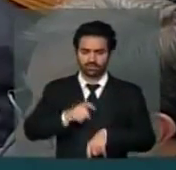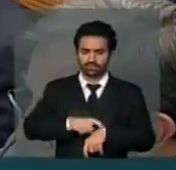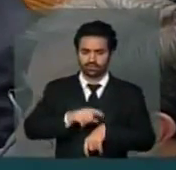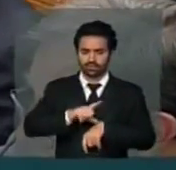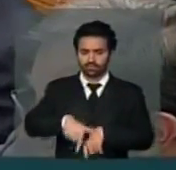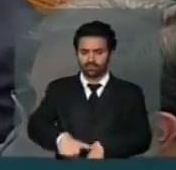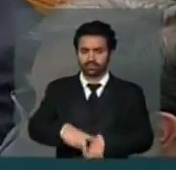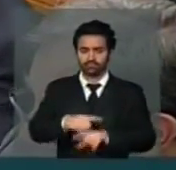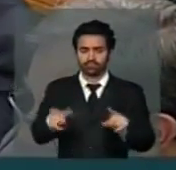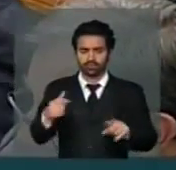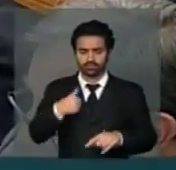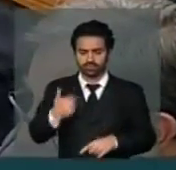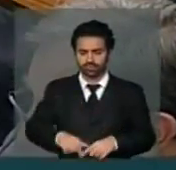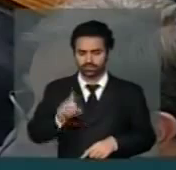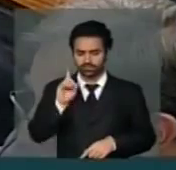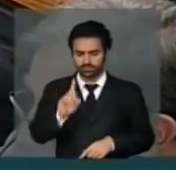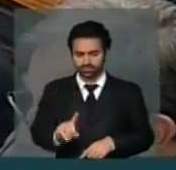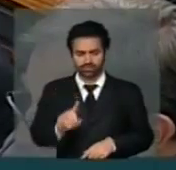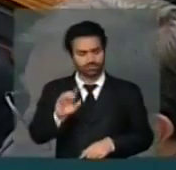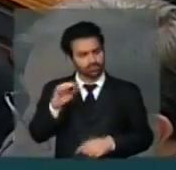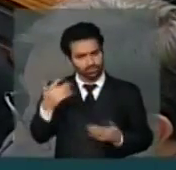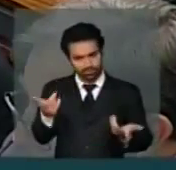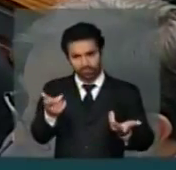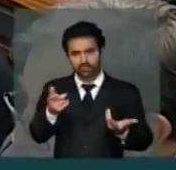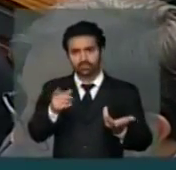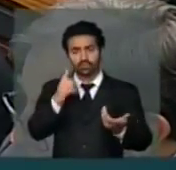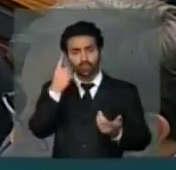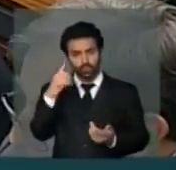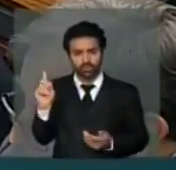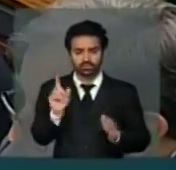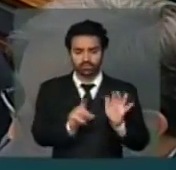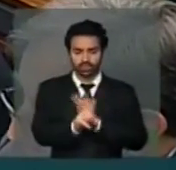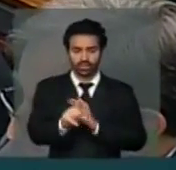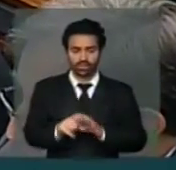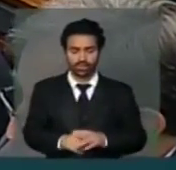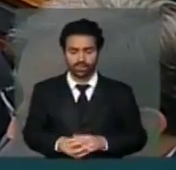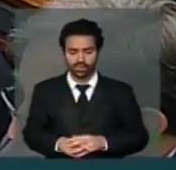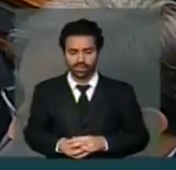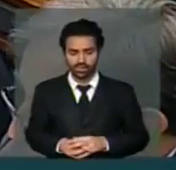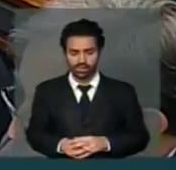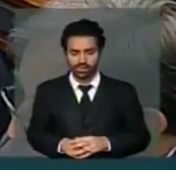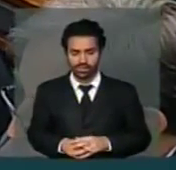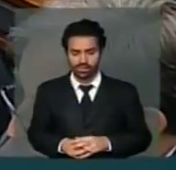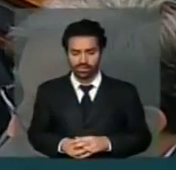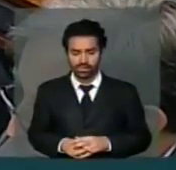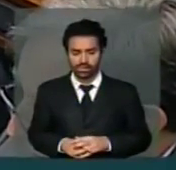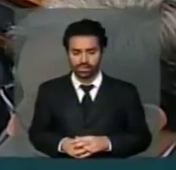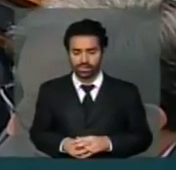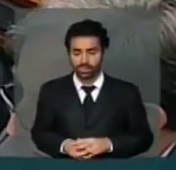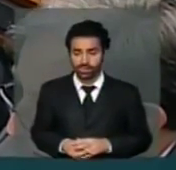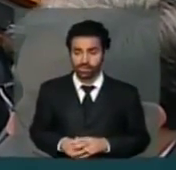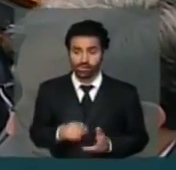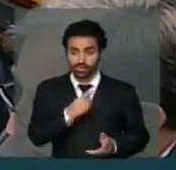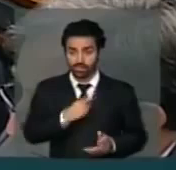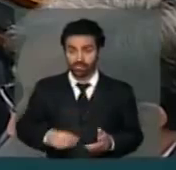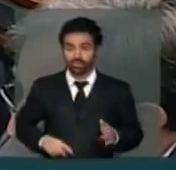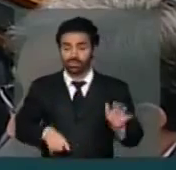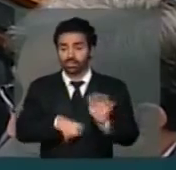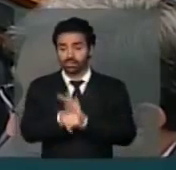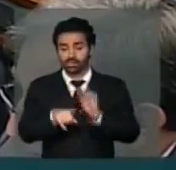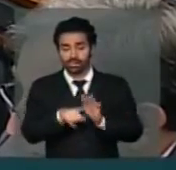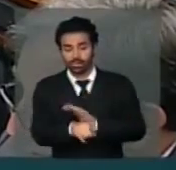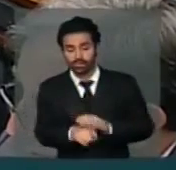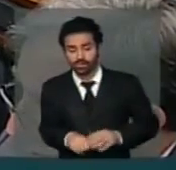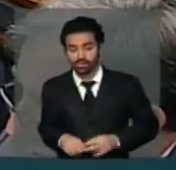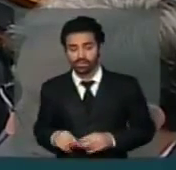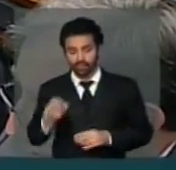mais. Porque Você tem alguma pergunta a fazer Só ainda? para encerrar, se quiserem, a última só. O presidente pelo pediu que o senhor para que as apurou, perguntas fossem feitas em bloco. Pelo